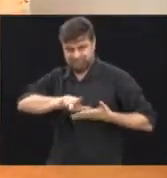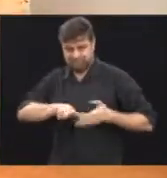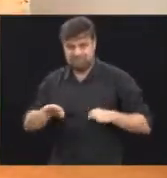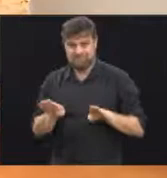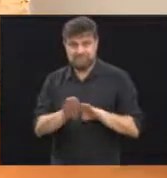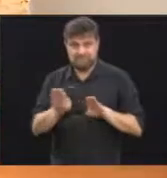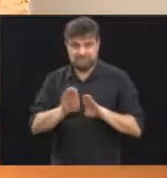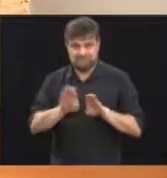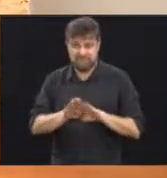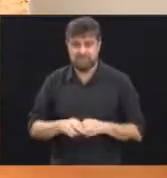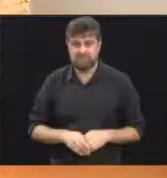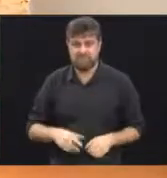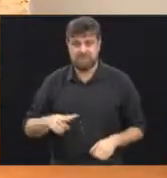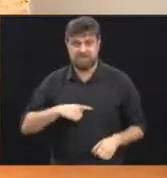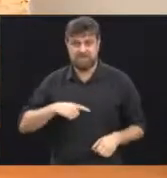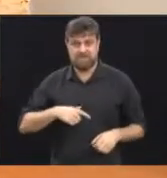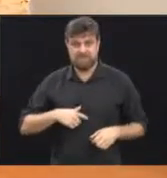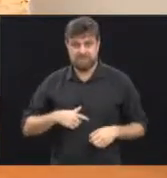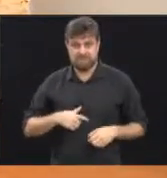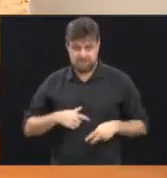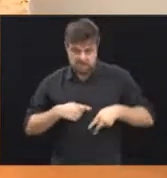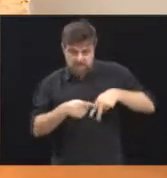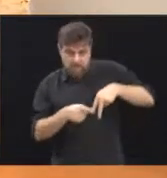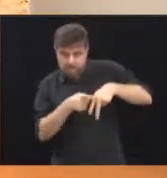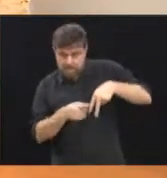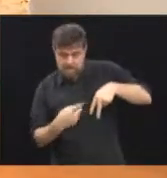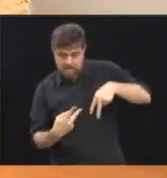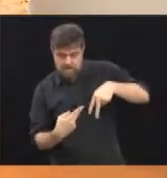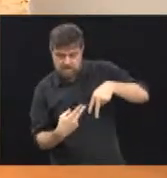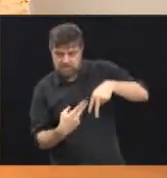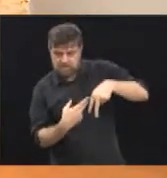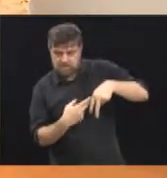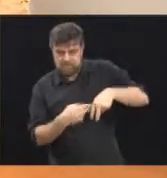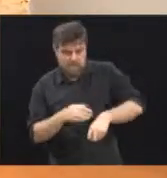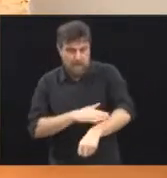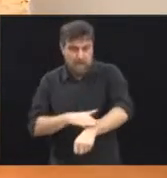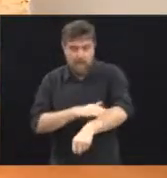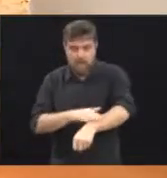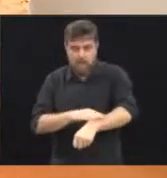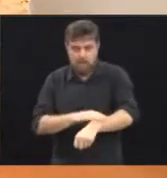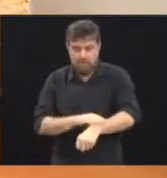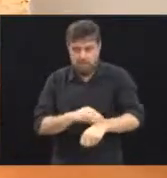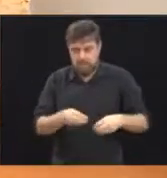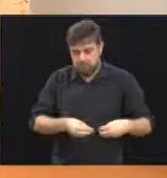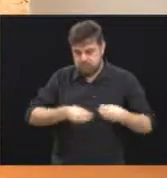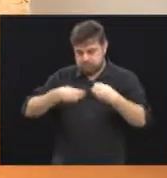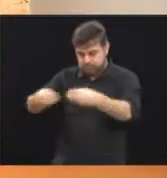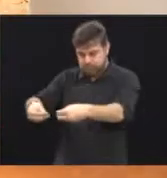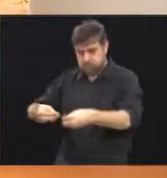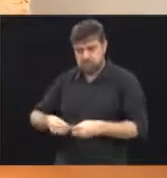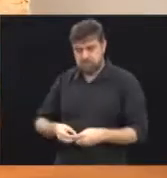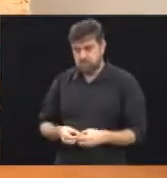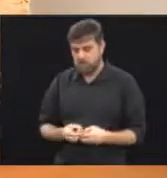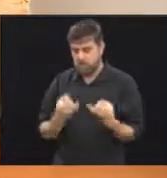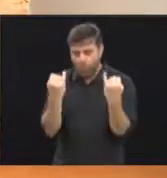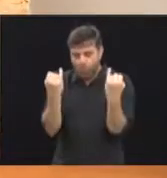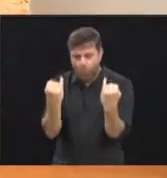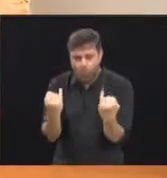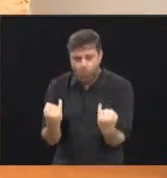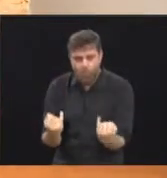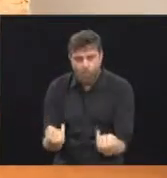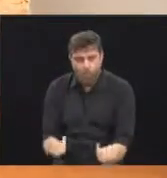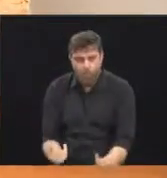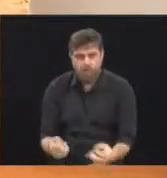do braço, as cirurgias das pernas, que é a coxoplastia, ou dermolipectomia